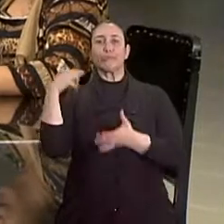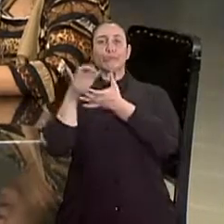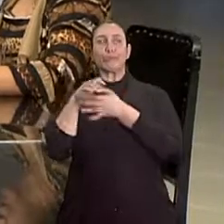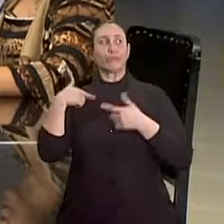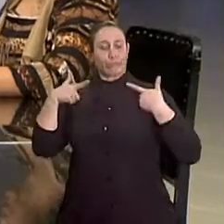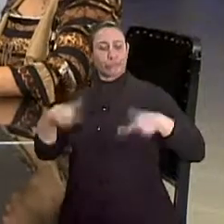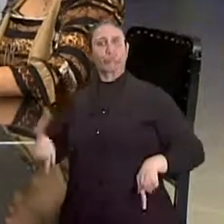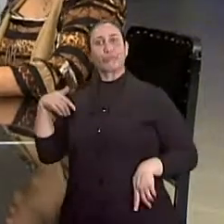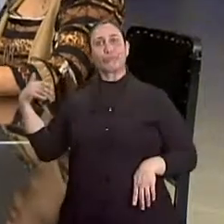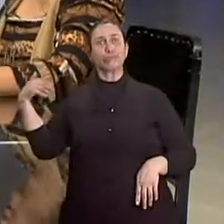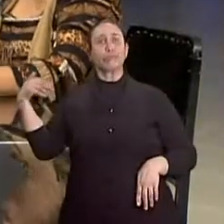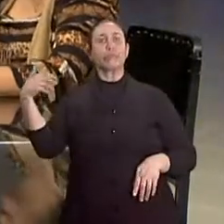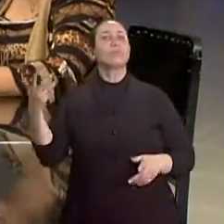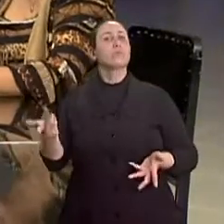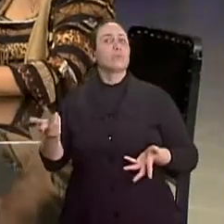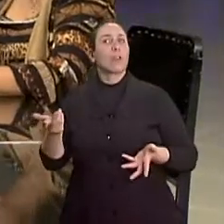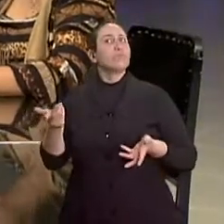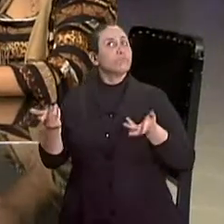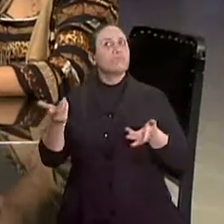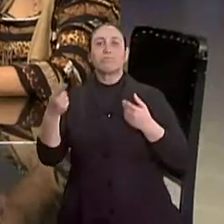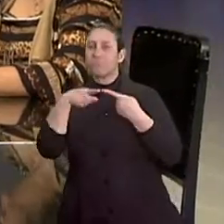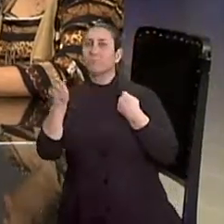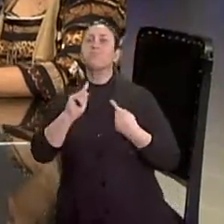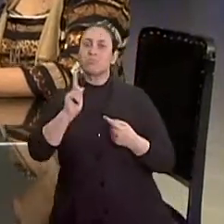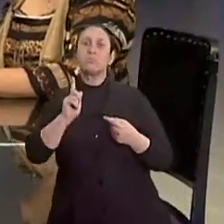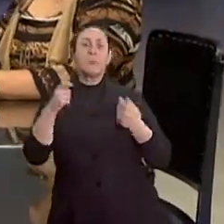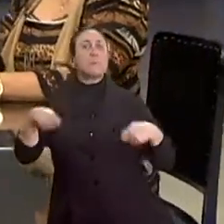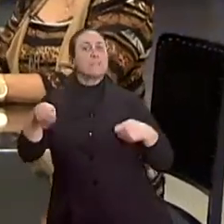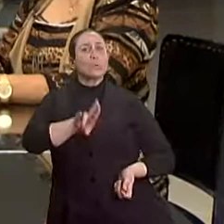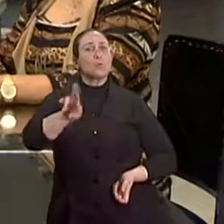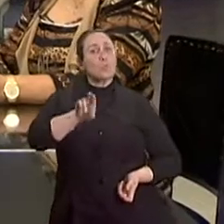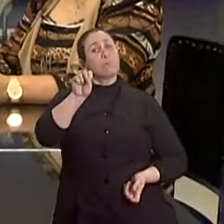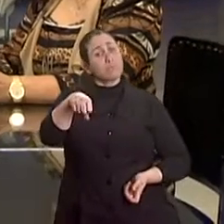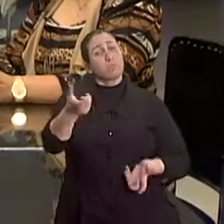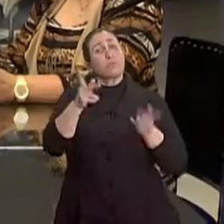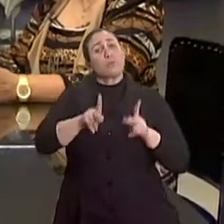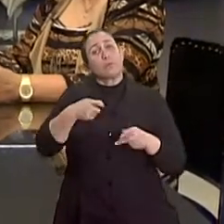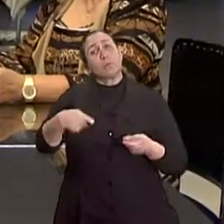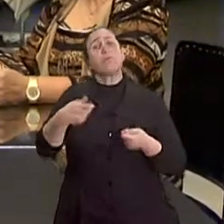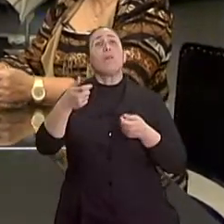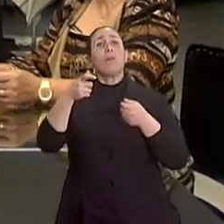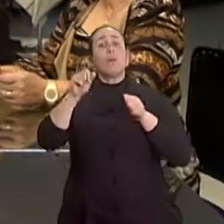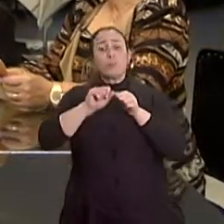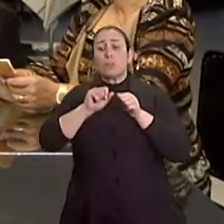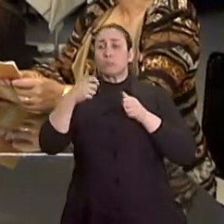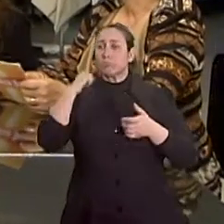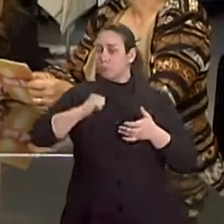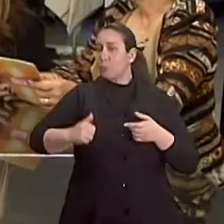não se agarre. Tem que levar uma carteira. Bom, né? A gente falou nas cores, Isabel, então saímos das cores escuras. Vamos entrar numa